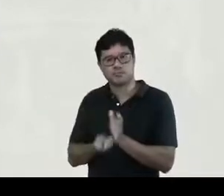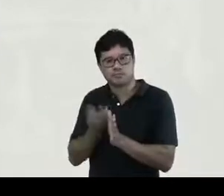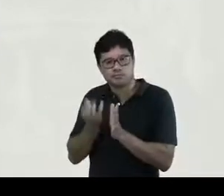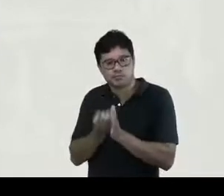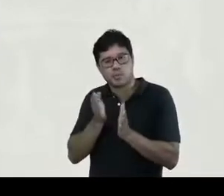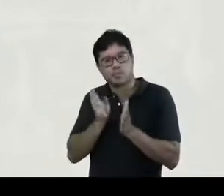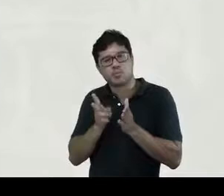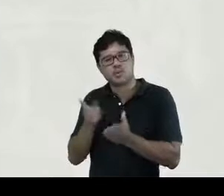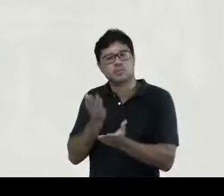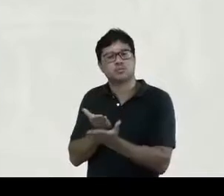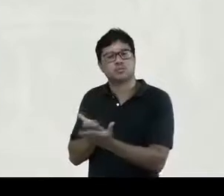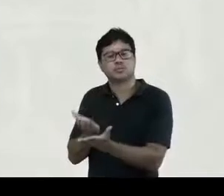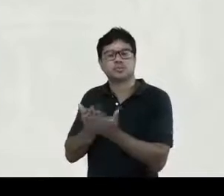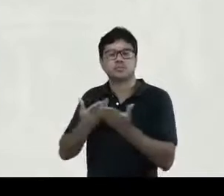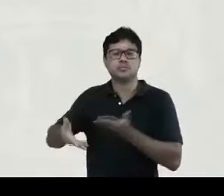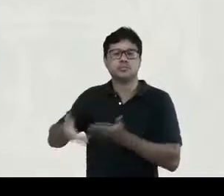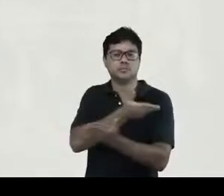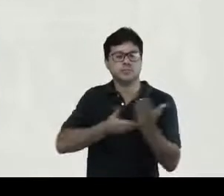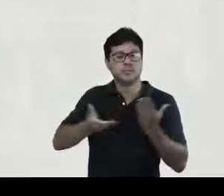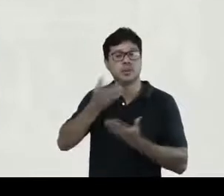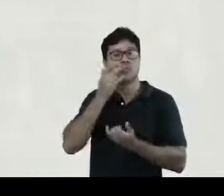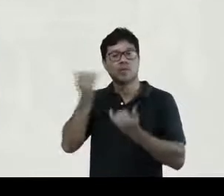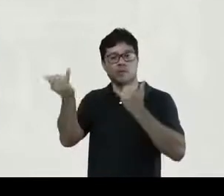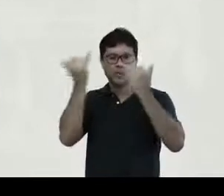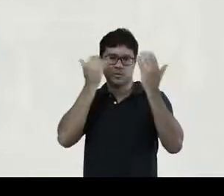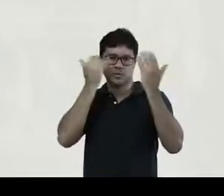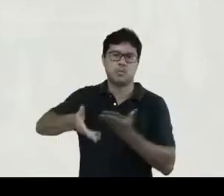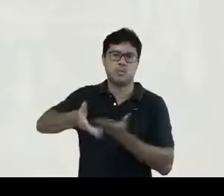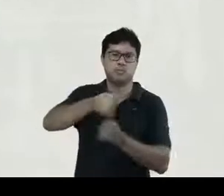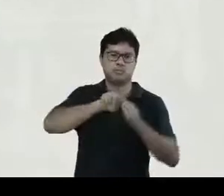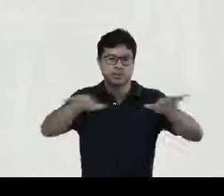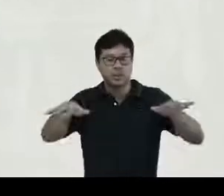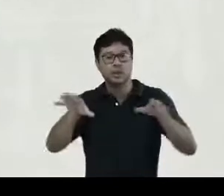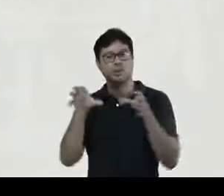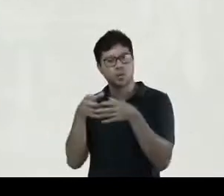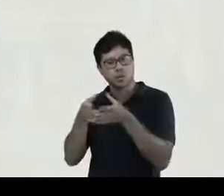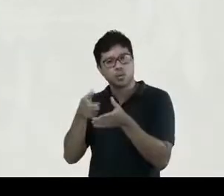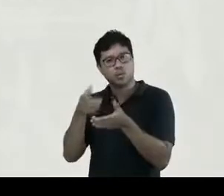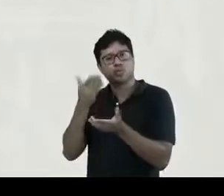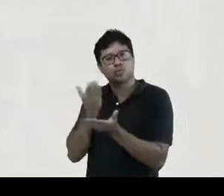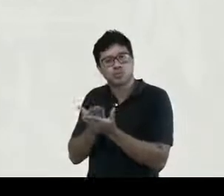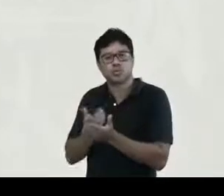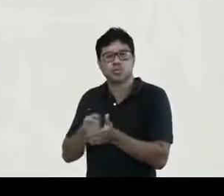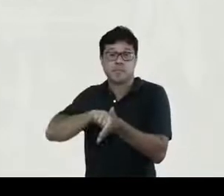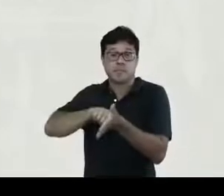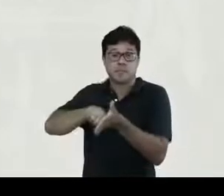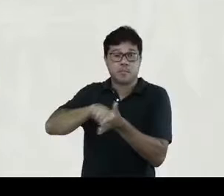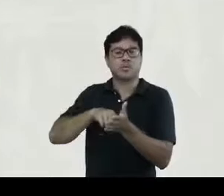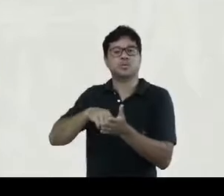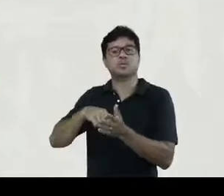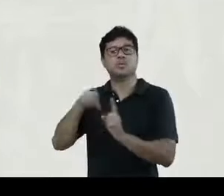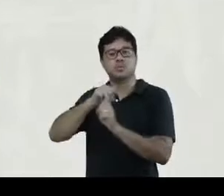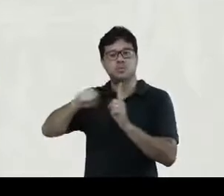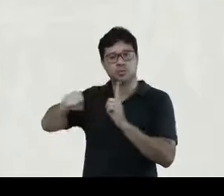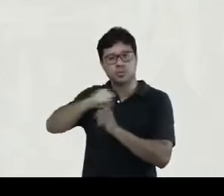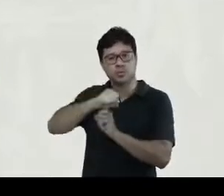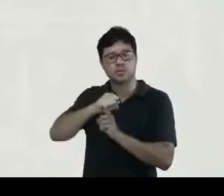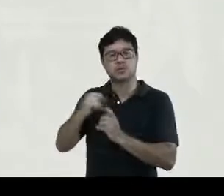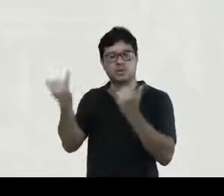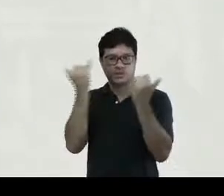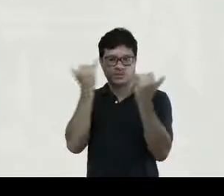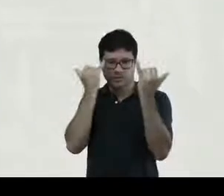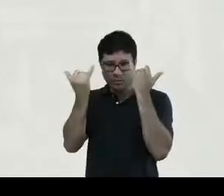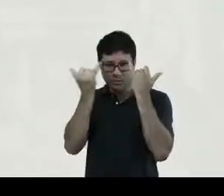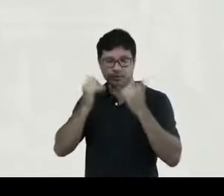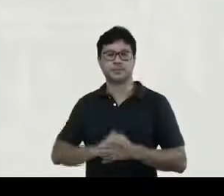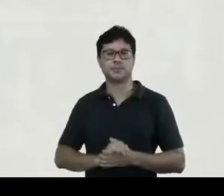produção, circulação e mediação da informação, bem como do grupo de estudos e pesquisa em sociologia e